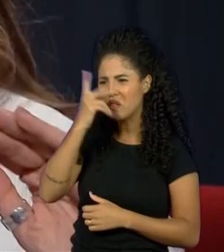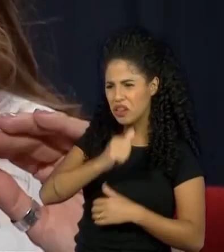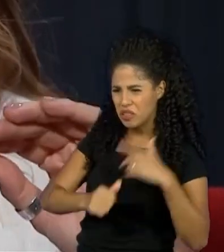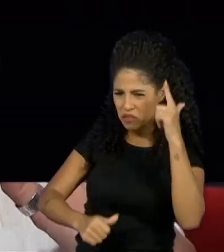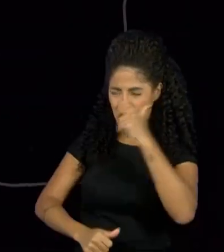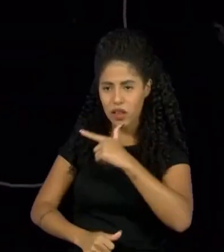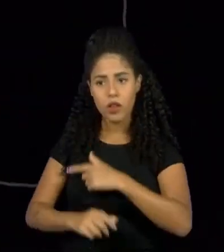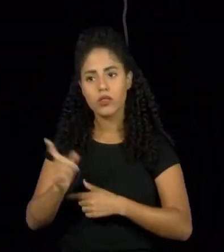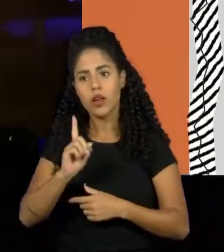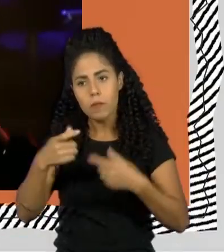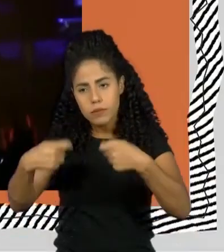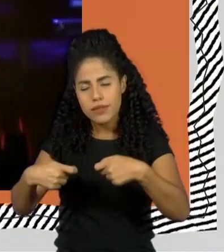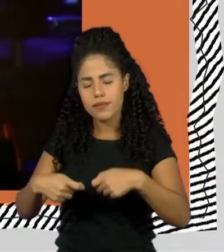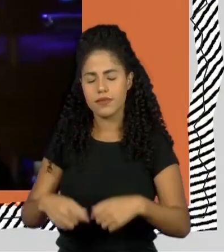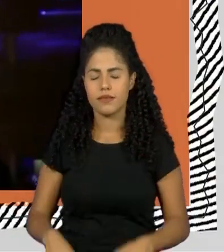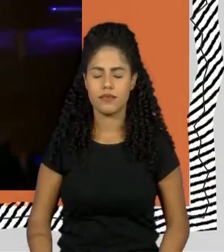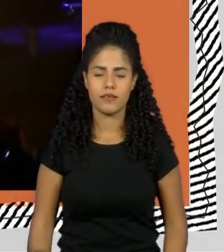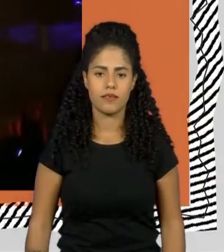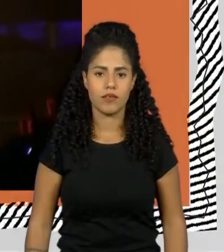necessário